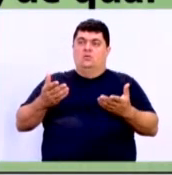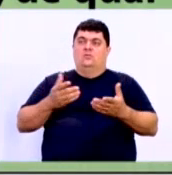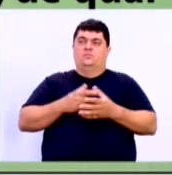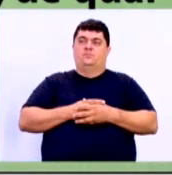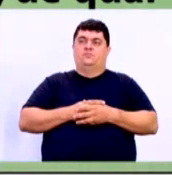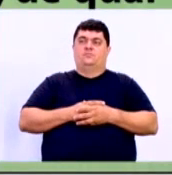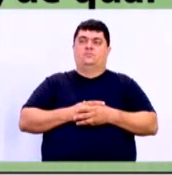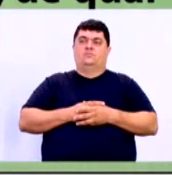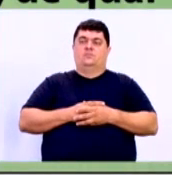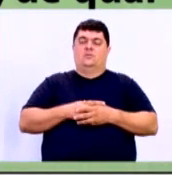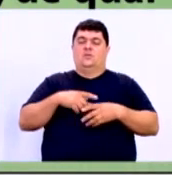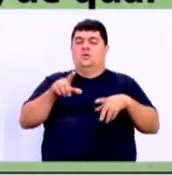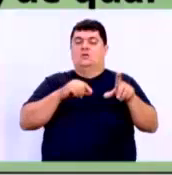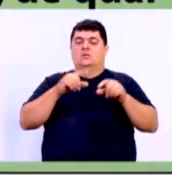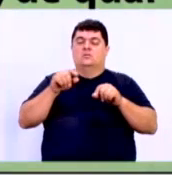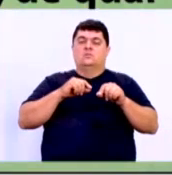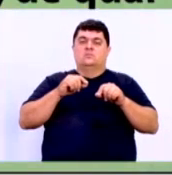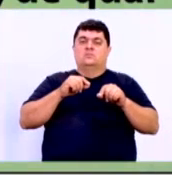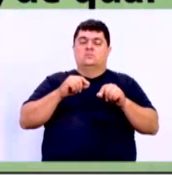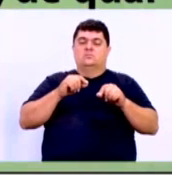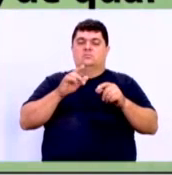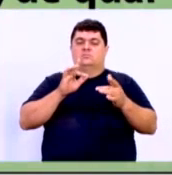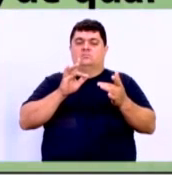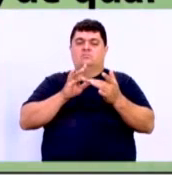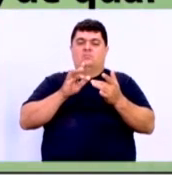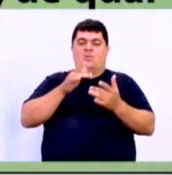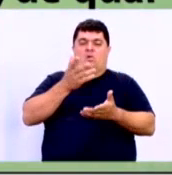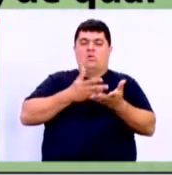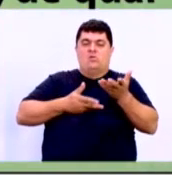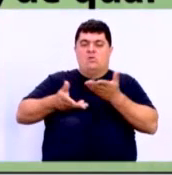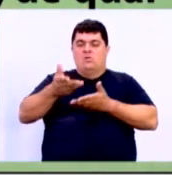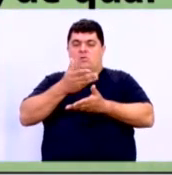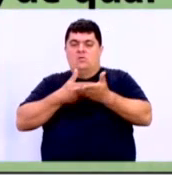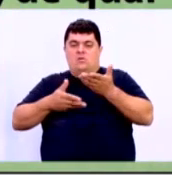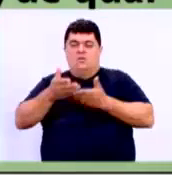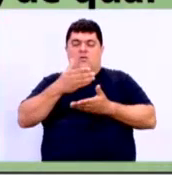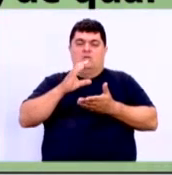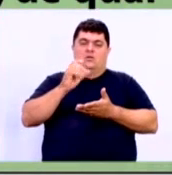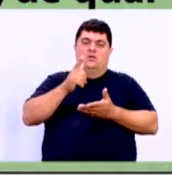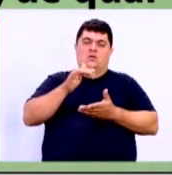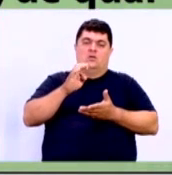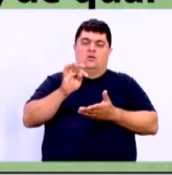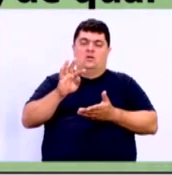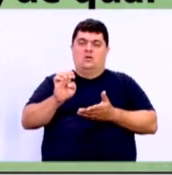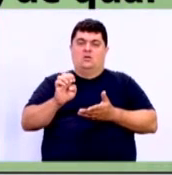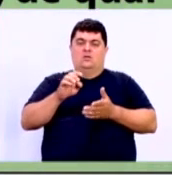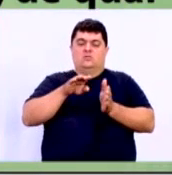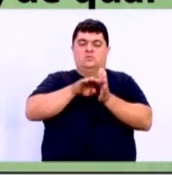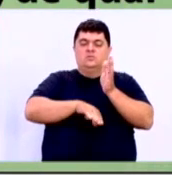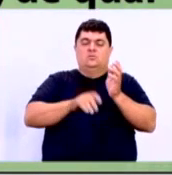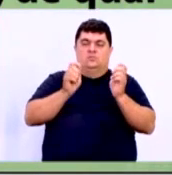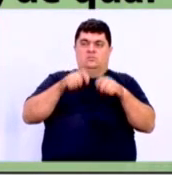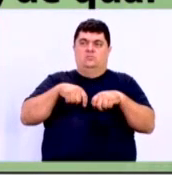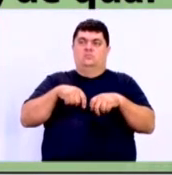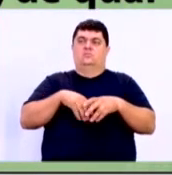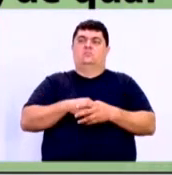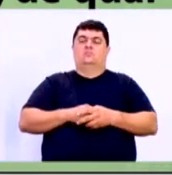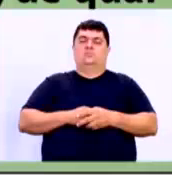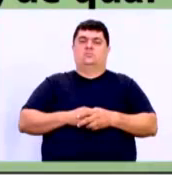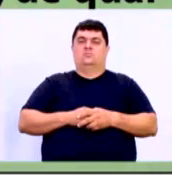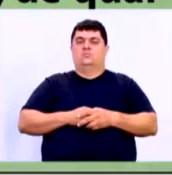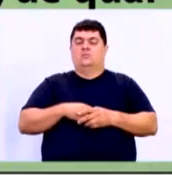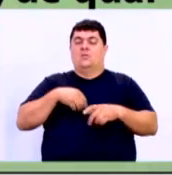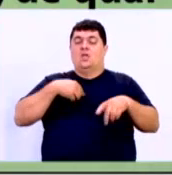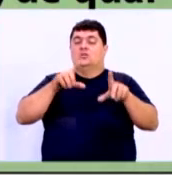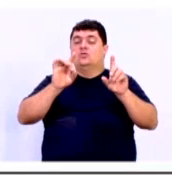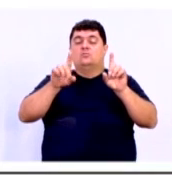utilidade, definição em uma negociação com o cliente em qual o limite de desconto será permitido. Então, são tomadas